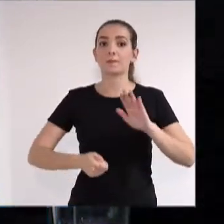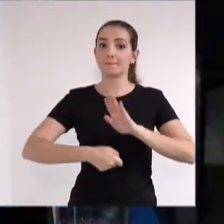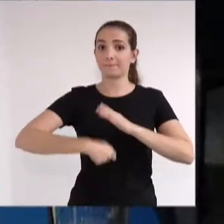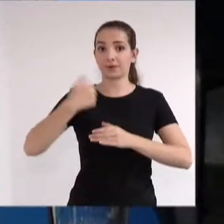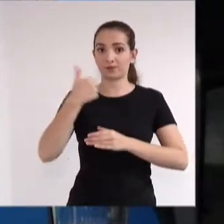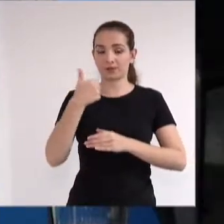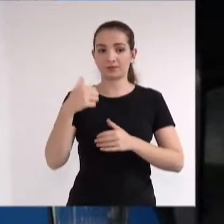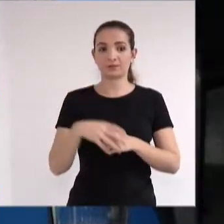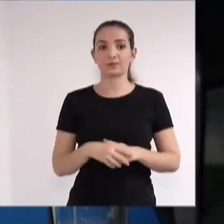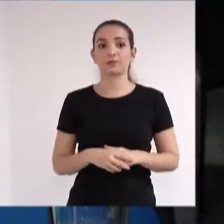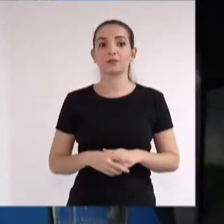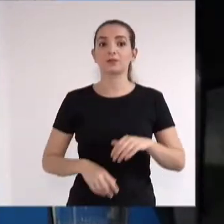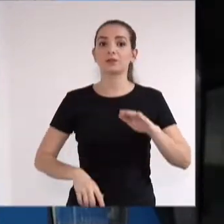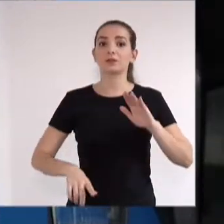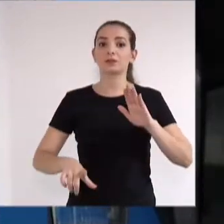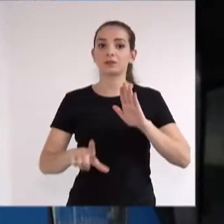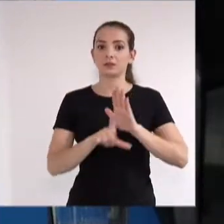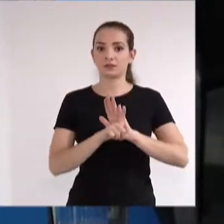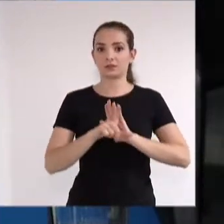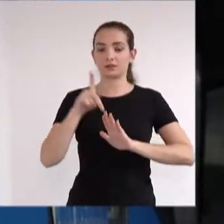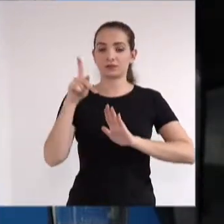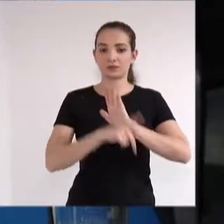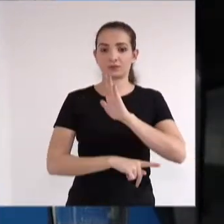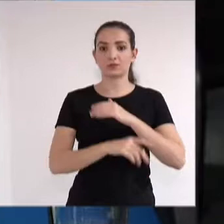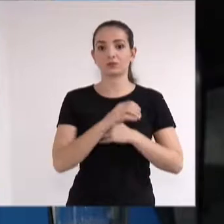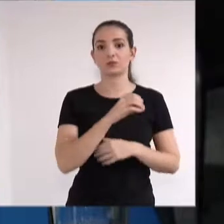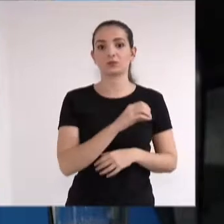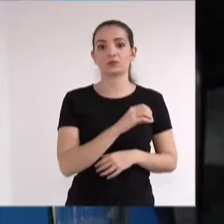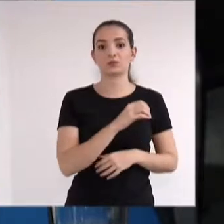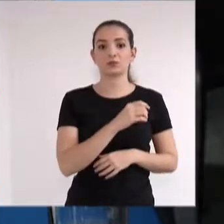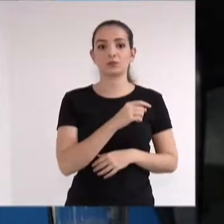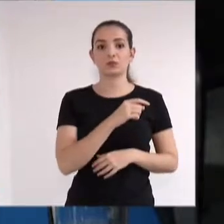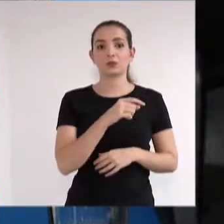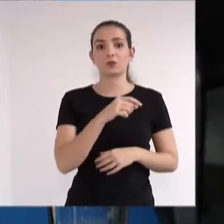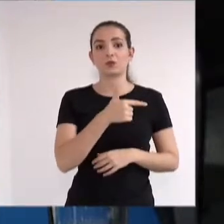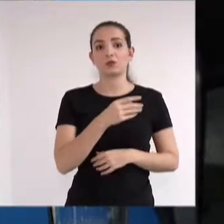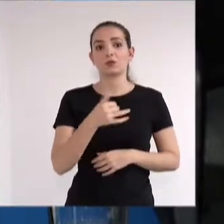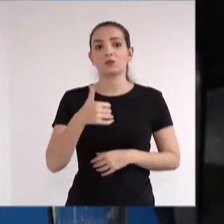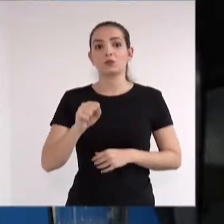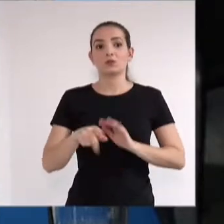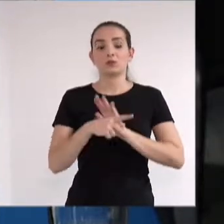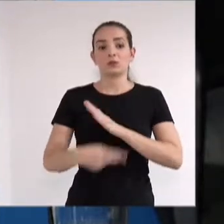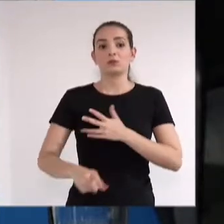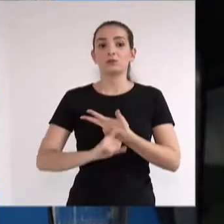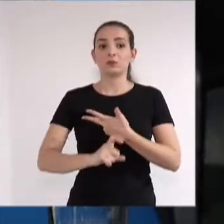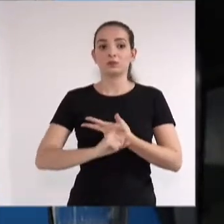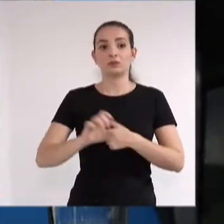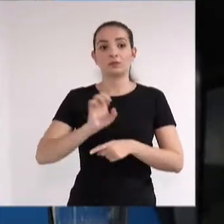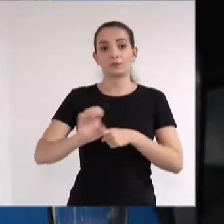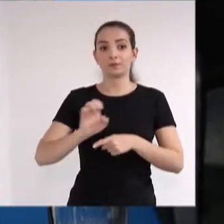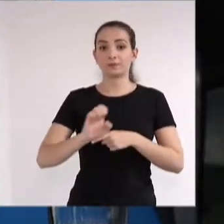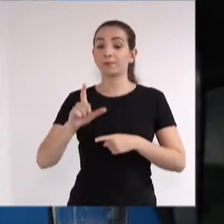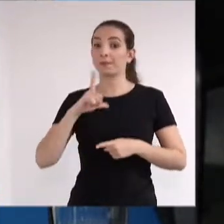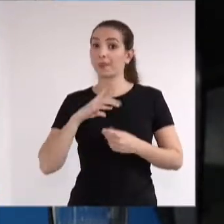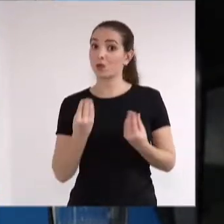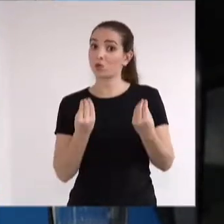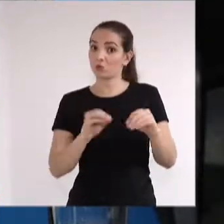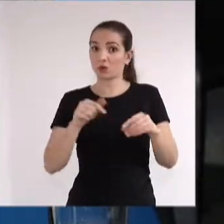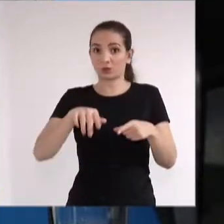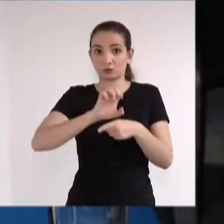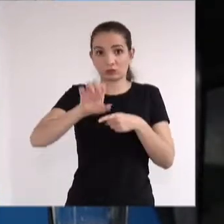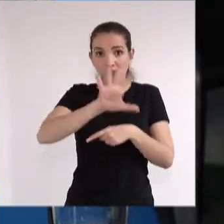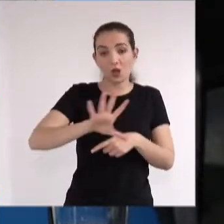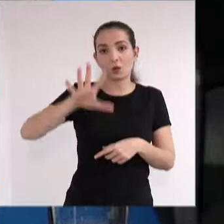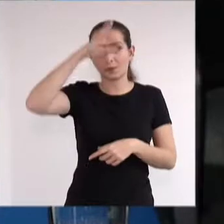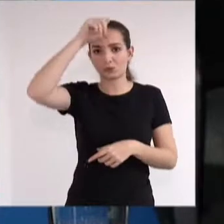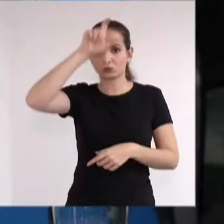primeira, projeto de lei 092/2018, de autoria do Poder Executivo Estadual, institui no âmbito do Estado de Mato Grosso